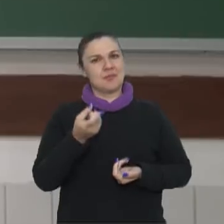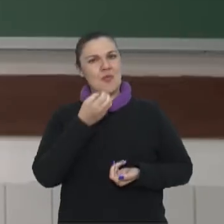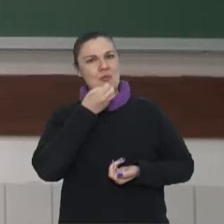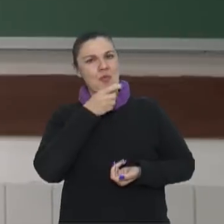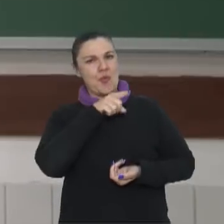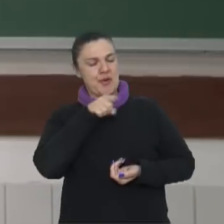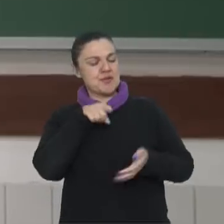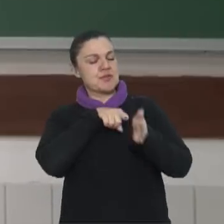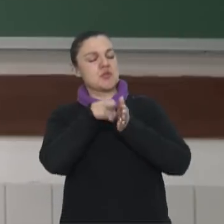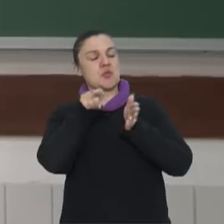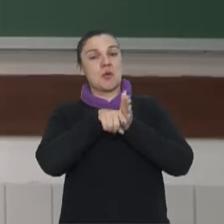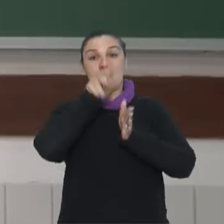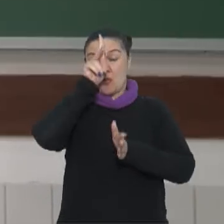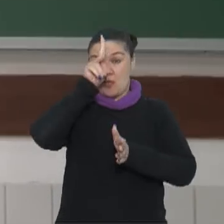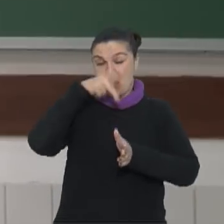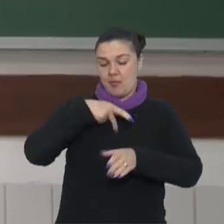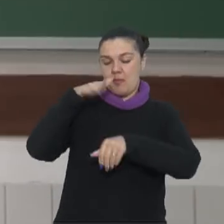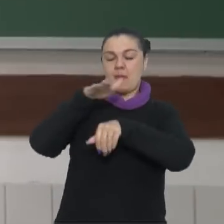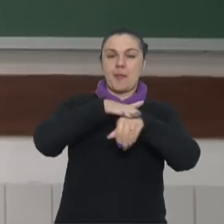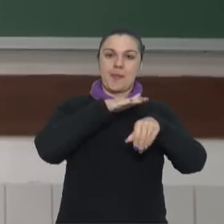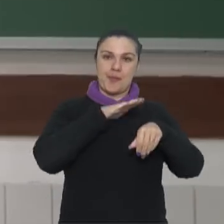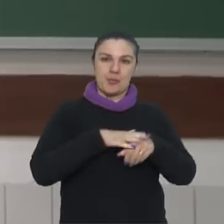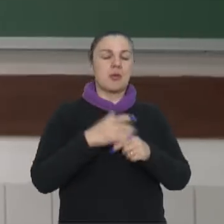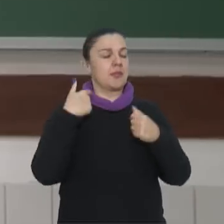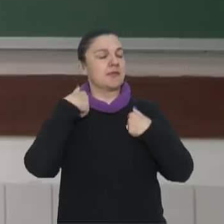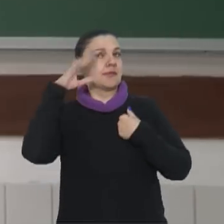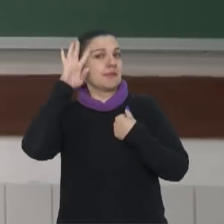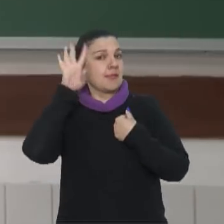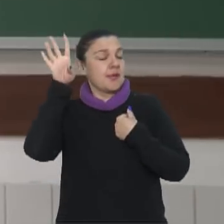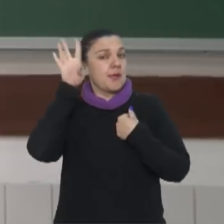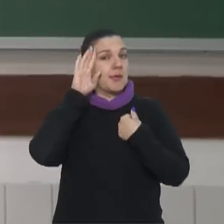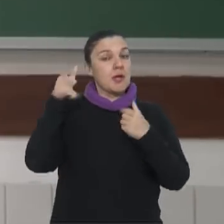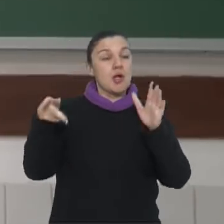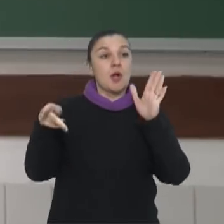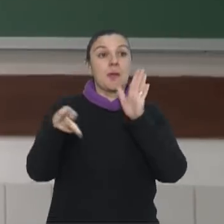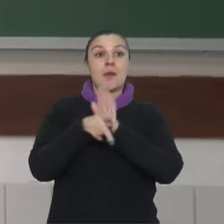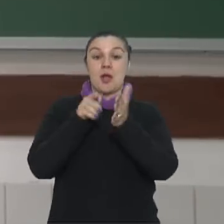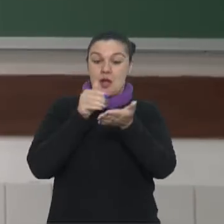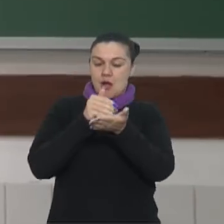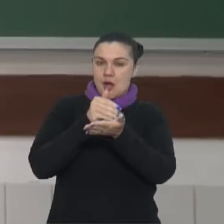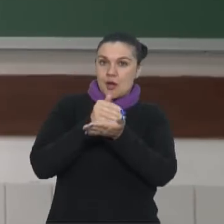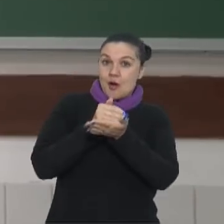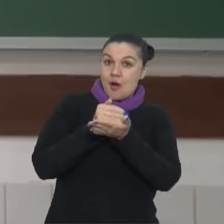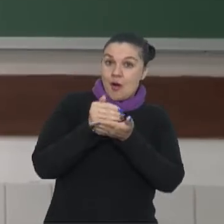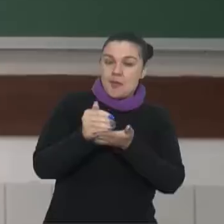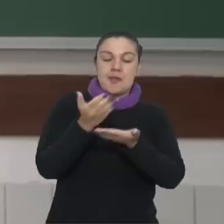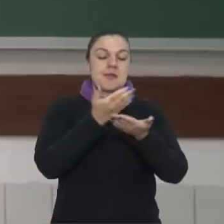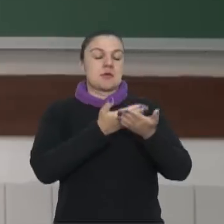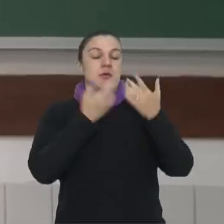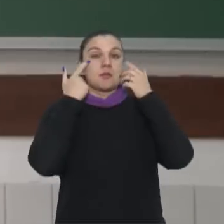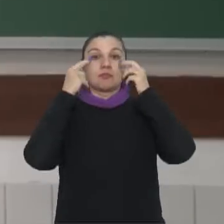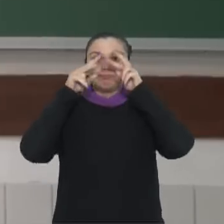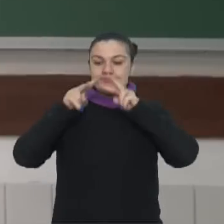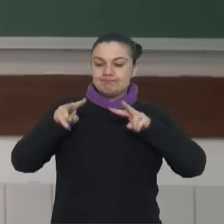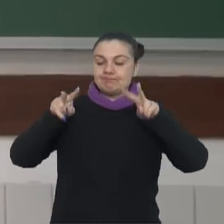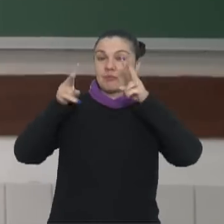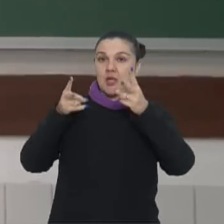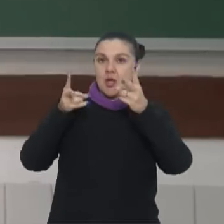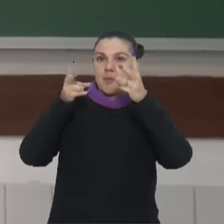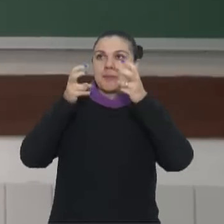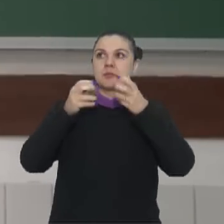Bom, essas perguntas são pessoais, né? Então a gente está pensando, para começo de conversa, numa leitura